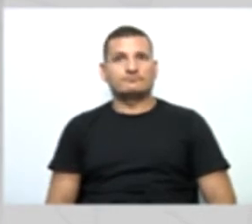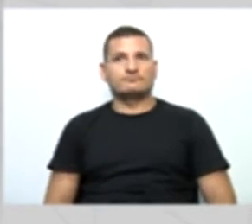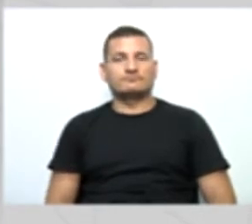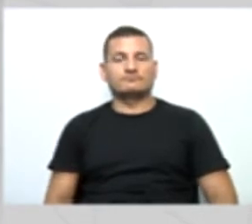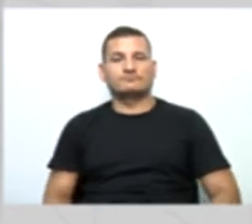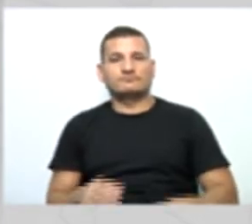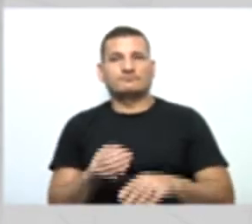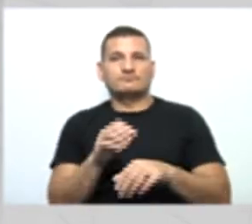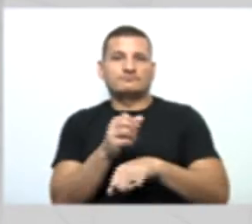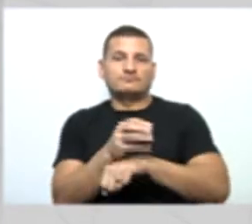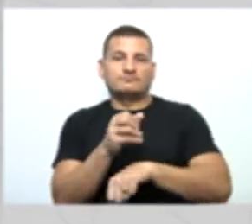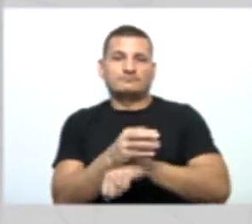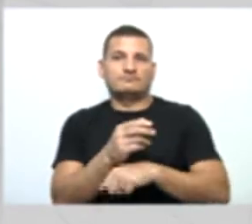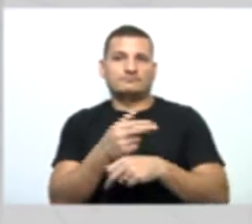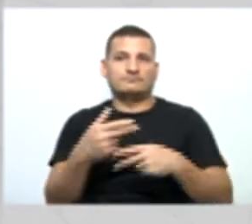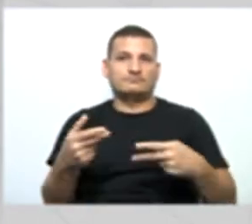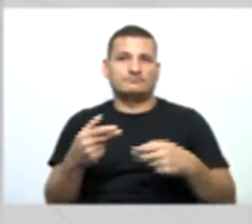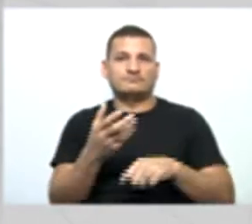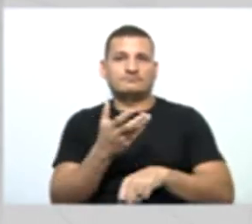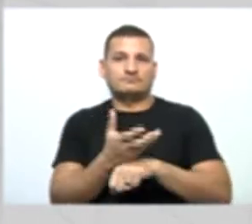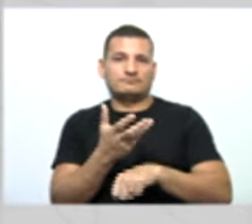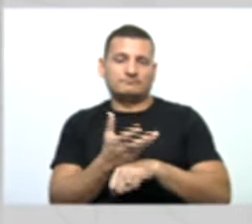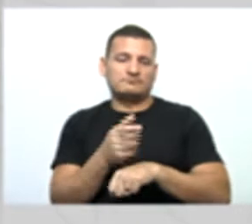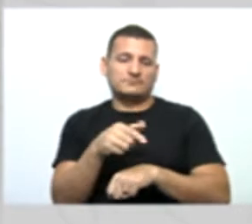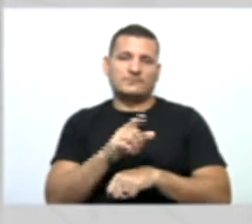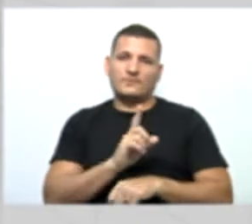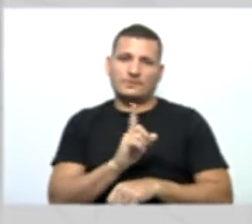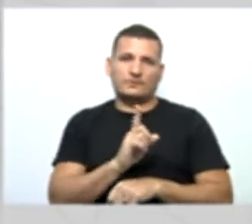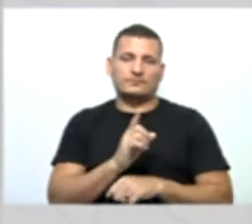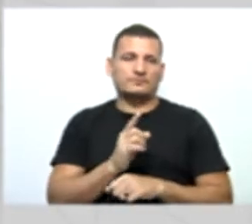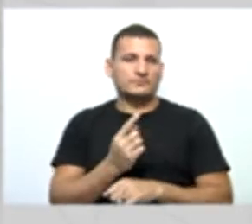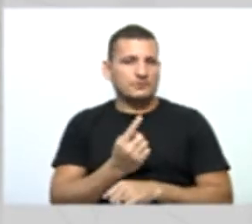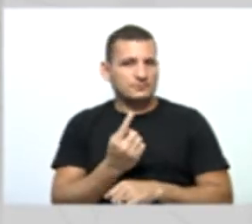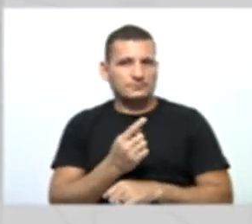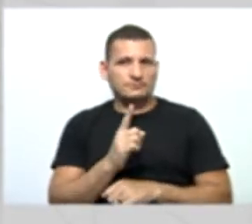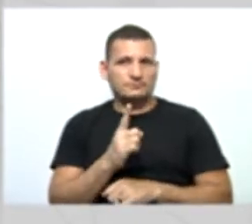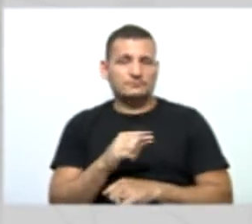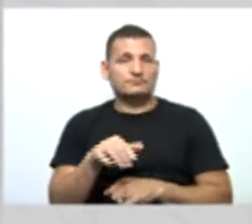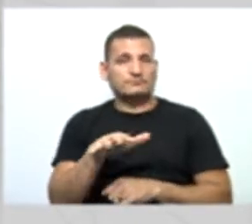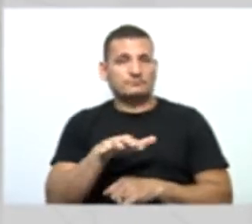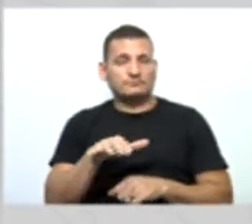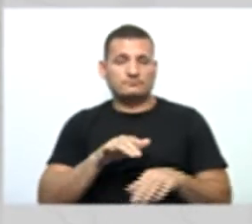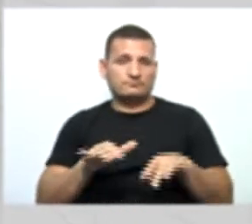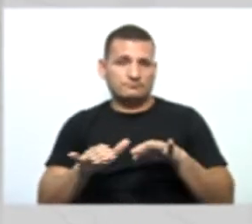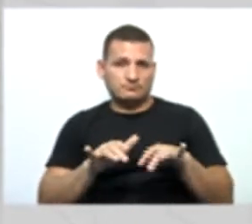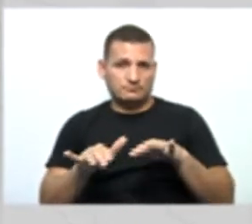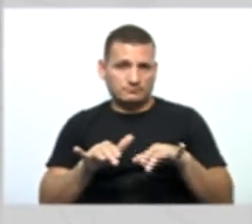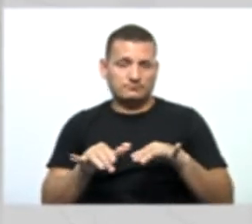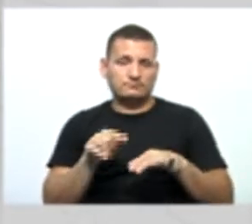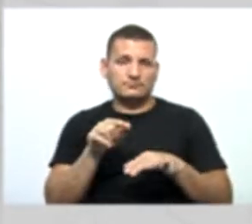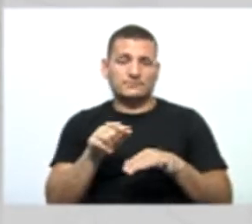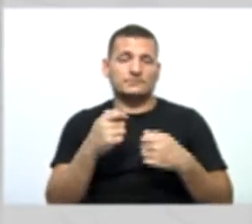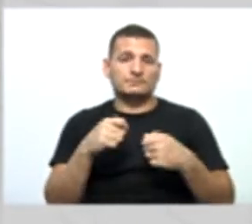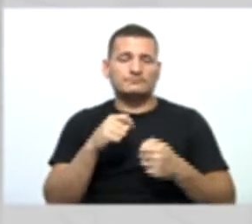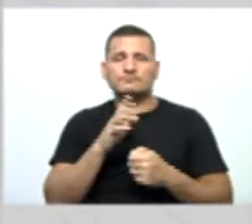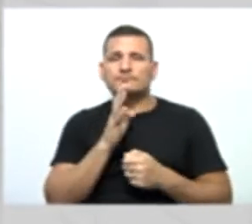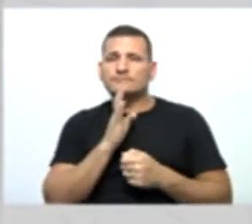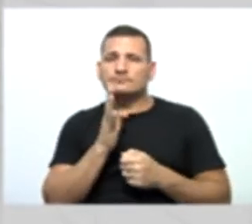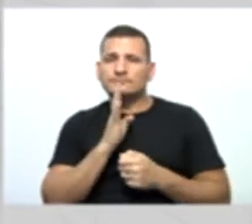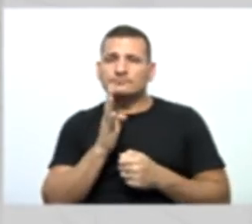orientada a objetos não caminha sozinho. A área da programação como um todo, ela exige um